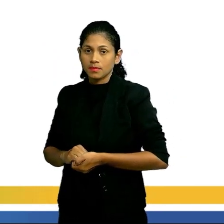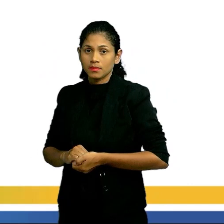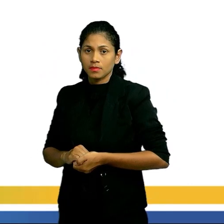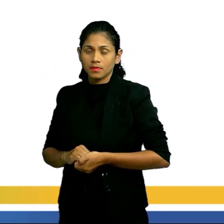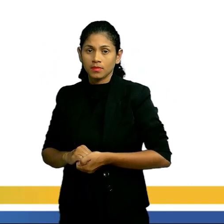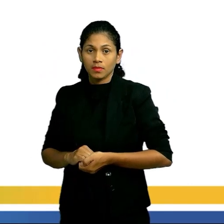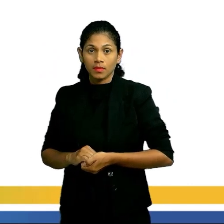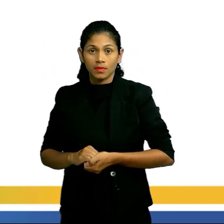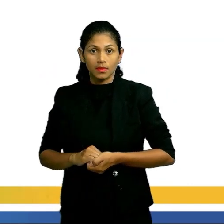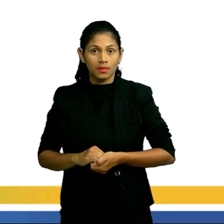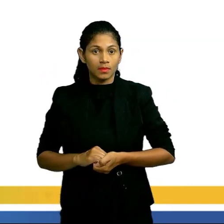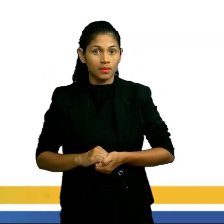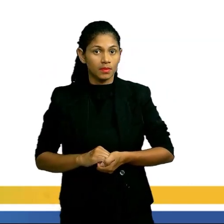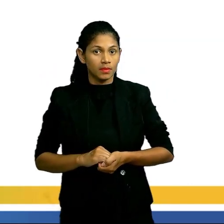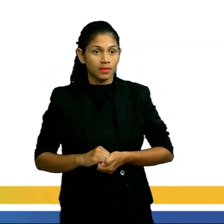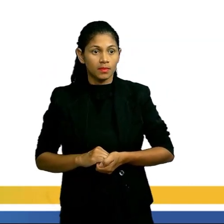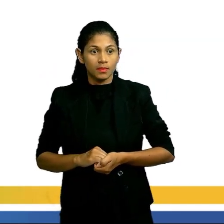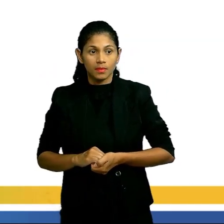Vamos resolver essa questão?